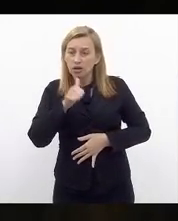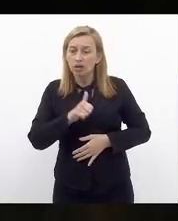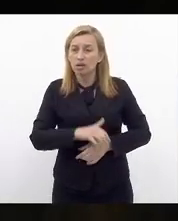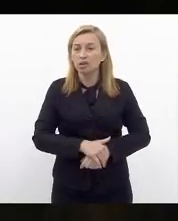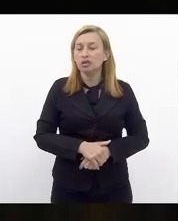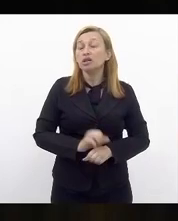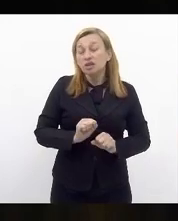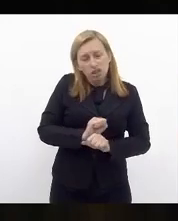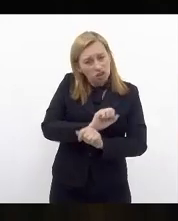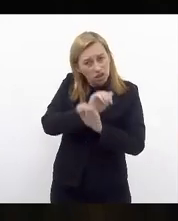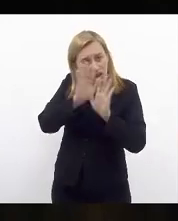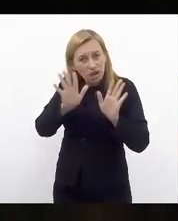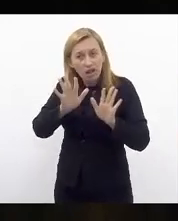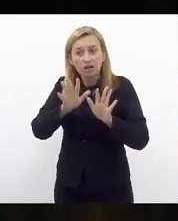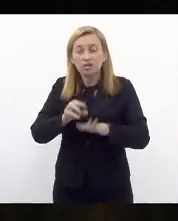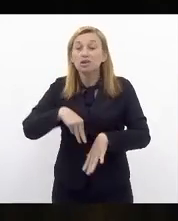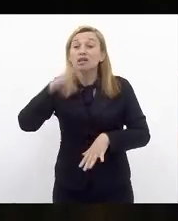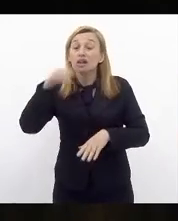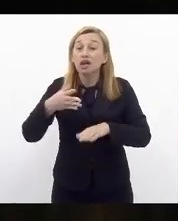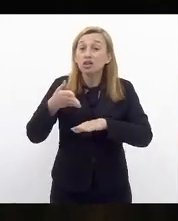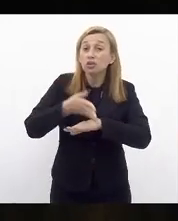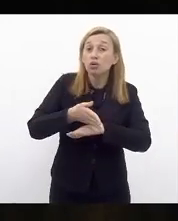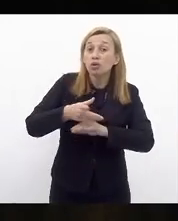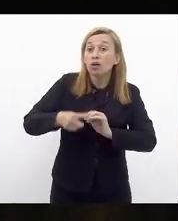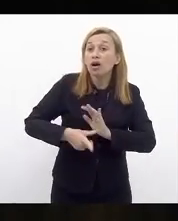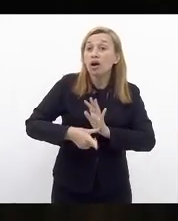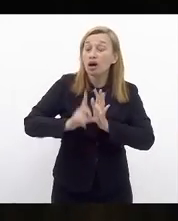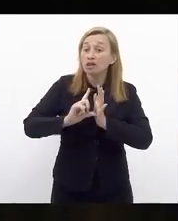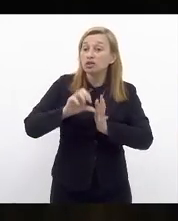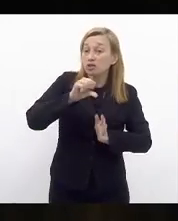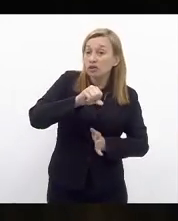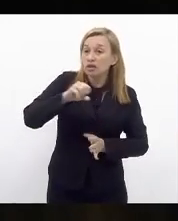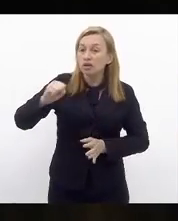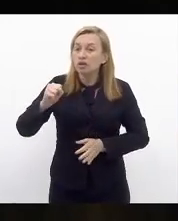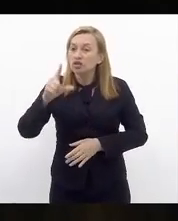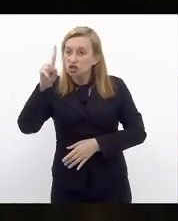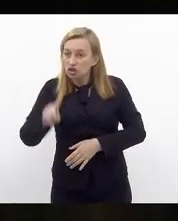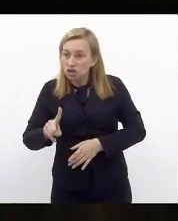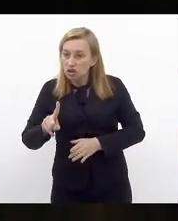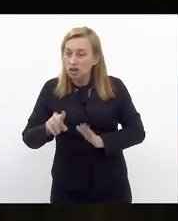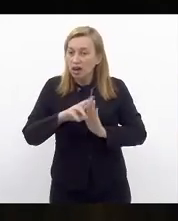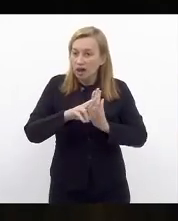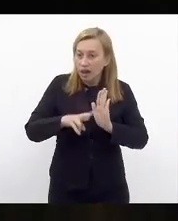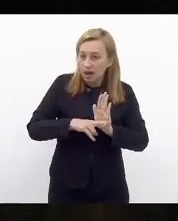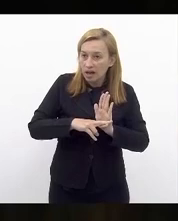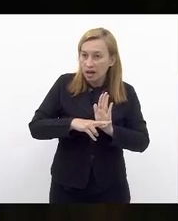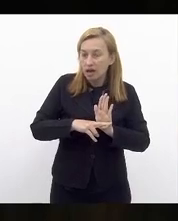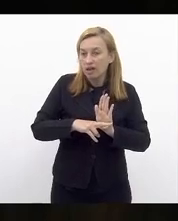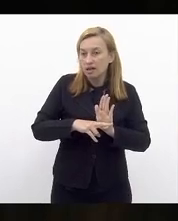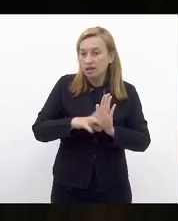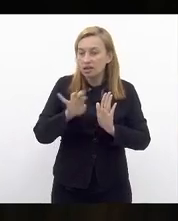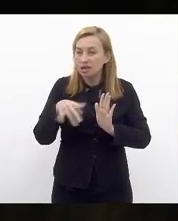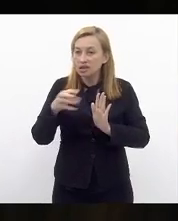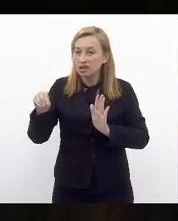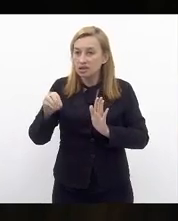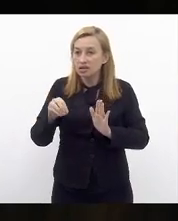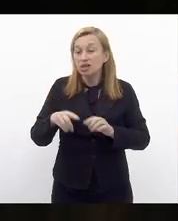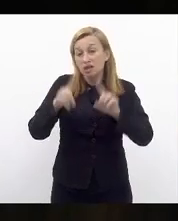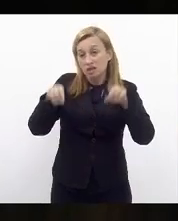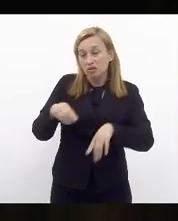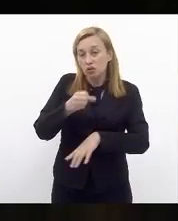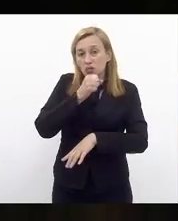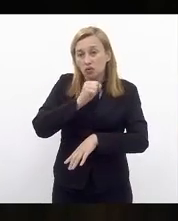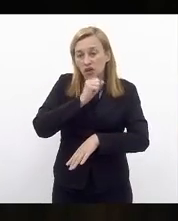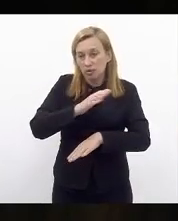e que deixe claro que quem entrou antes de 98 tem direito a uma regra ainda mais benéficas transição porque são servidores